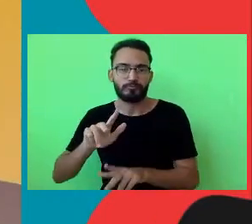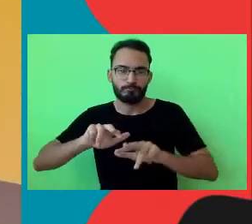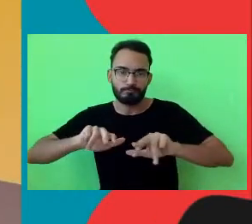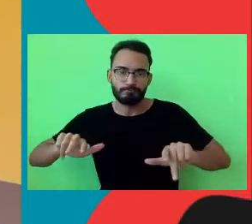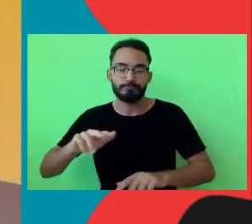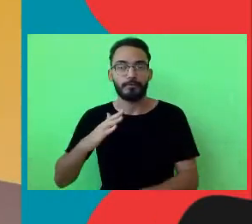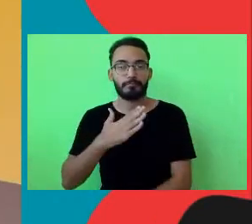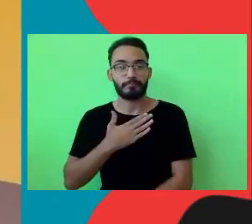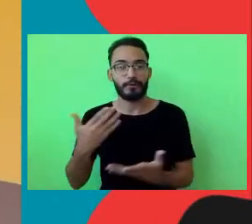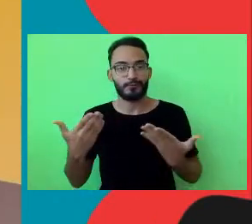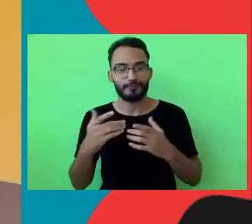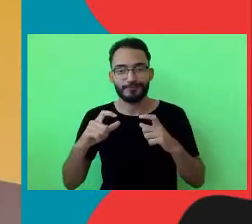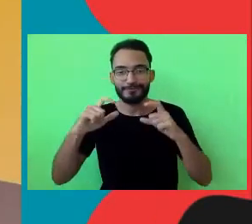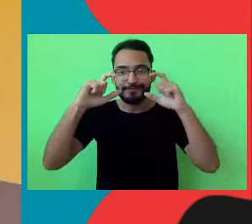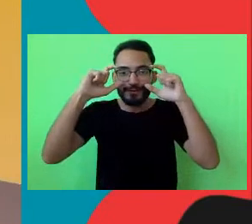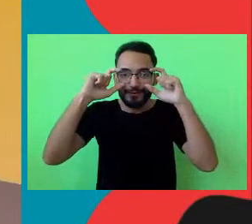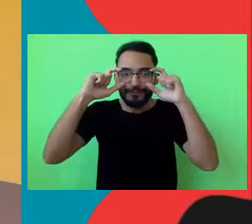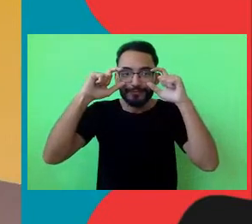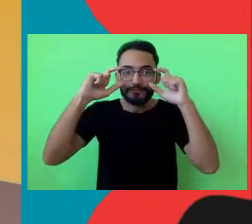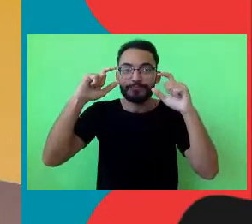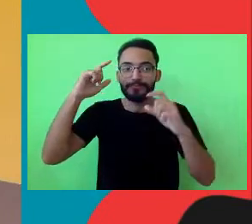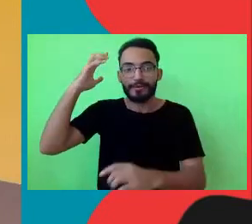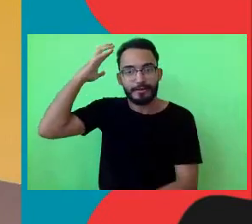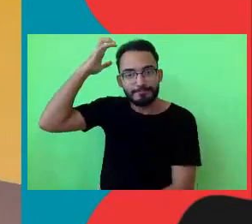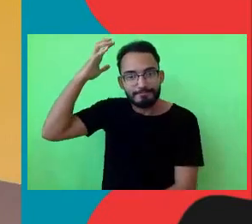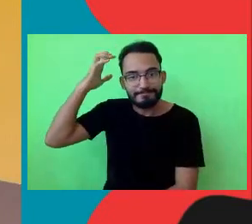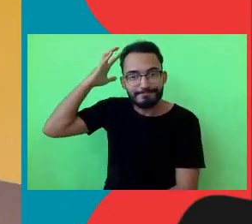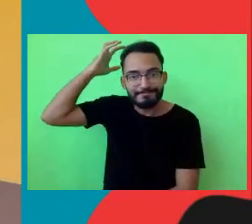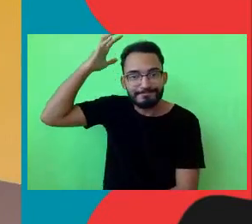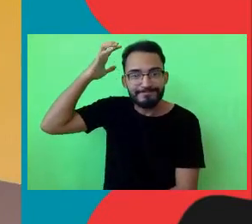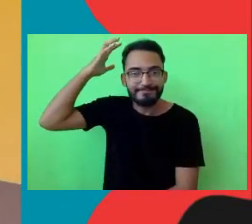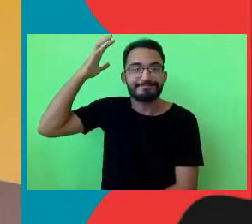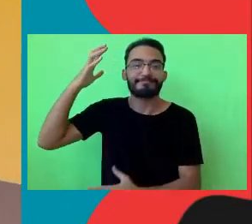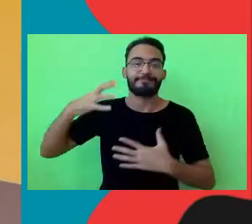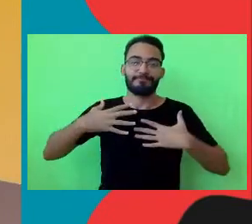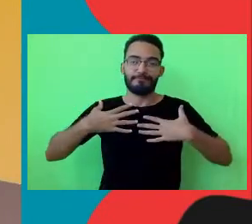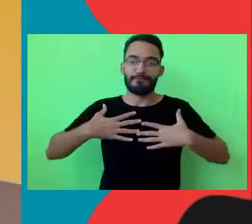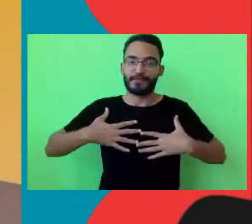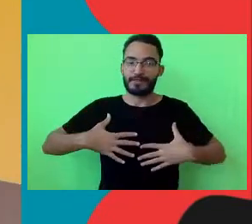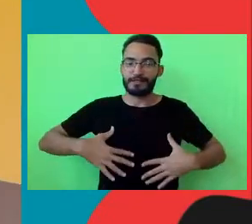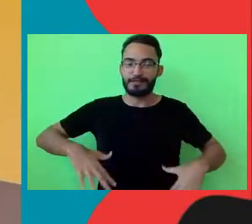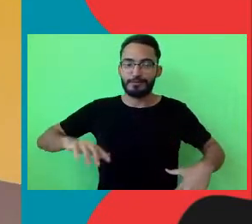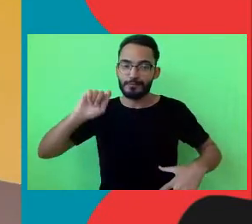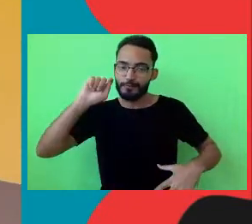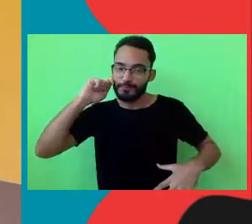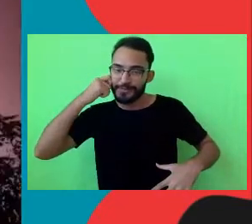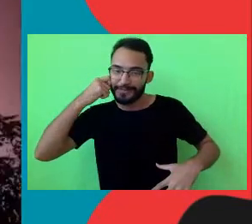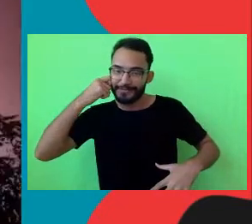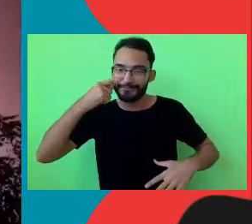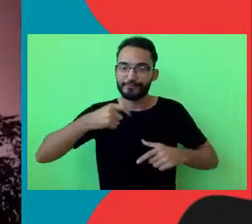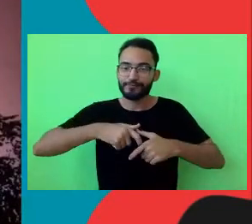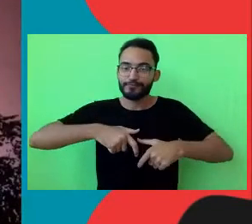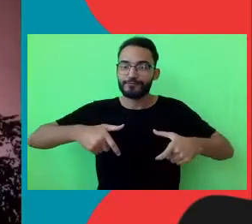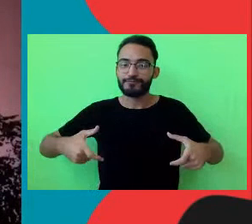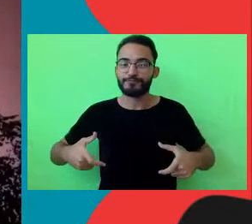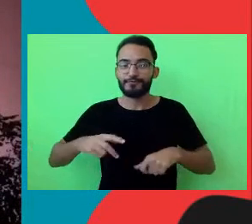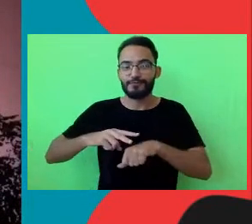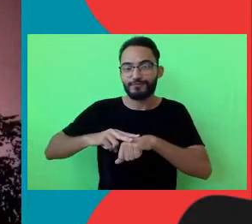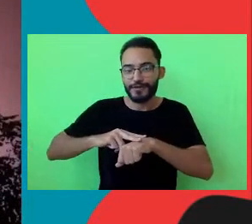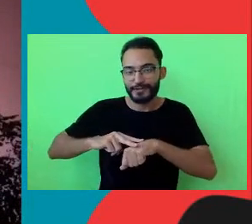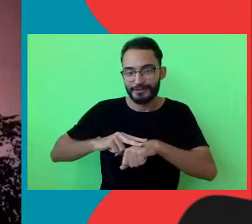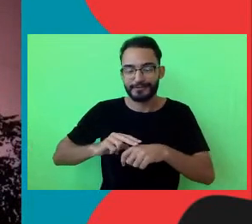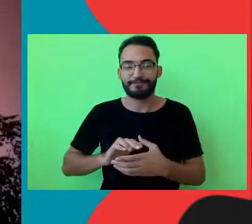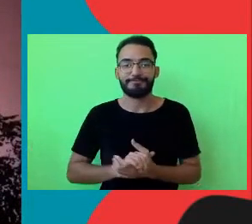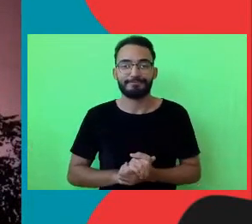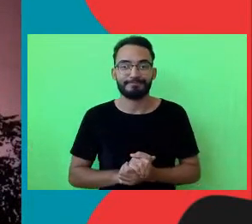estou com o cabelo black solto, estou com um vestido preto, com uma faixa azul e uma sandalinha. Isso aí. Bom,